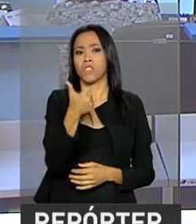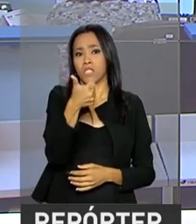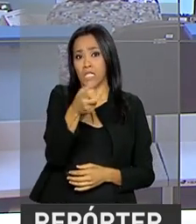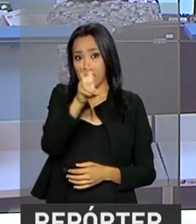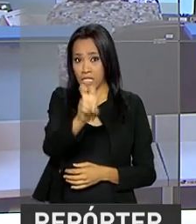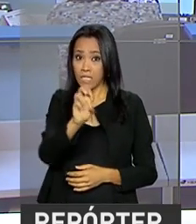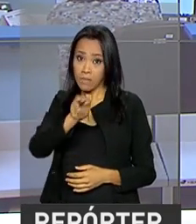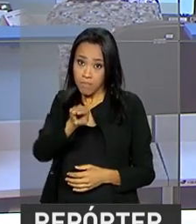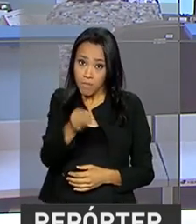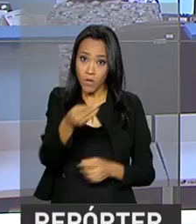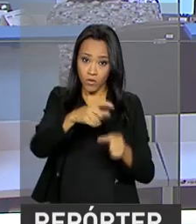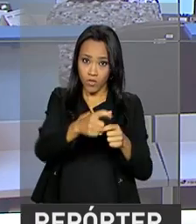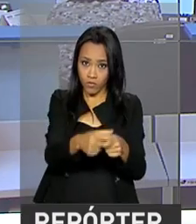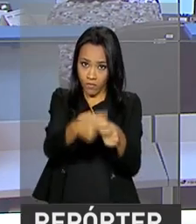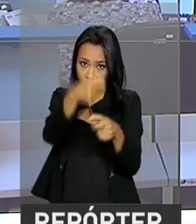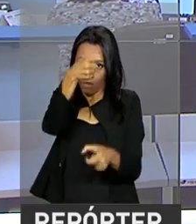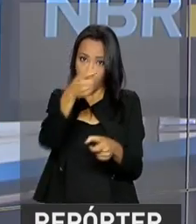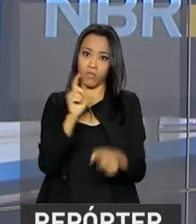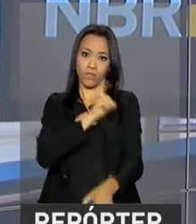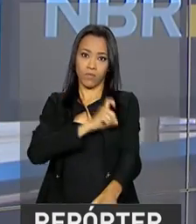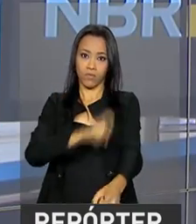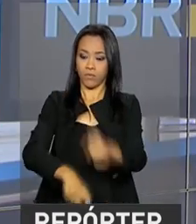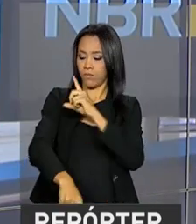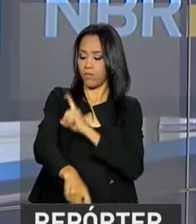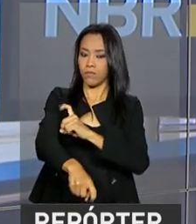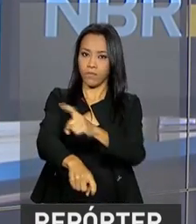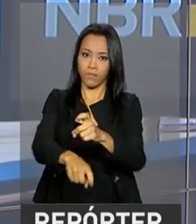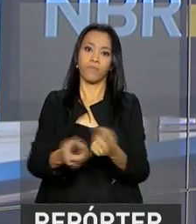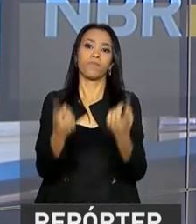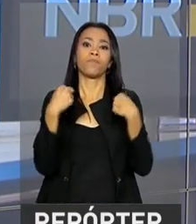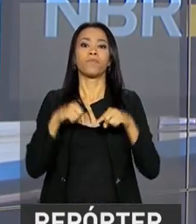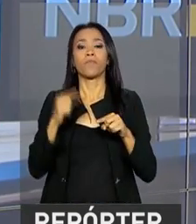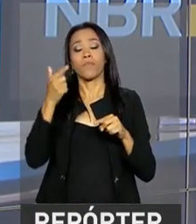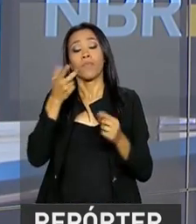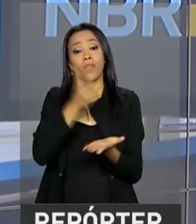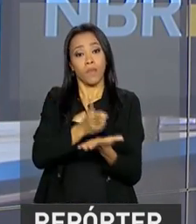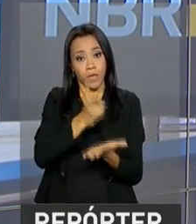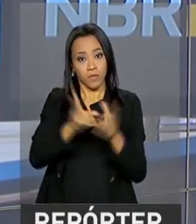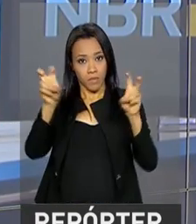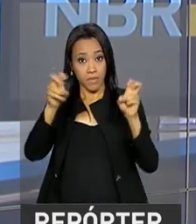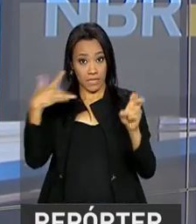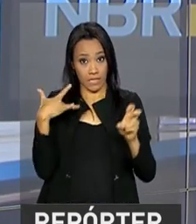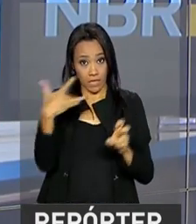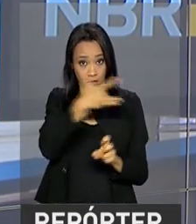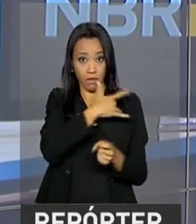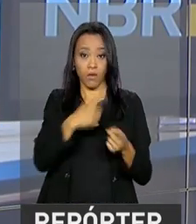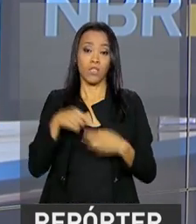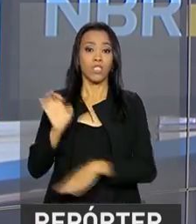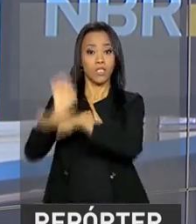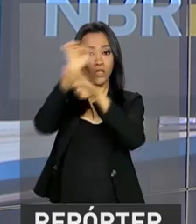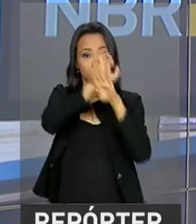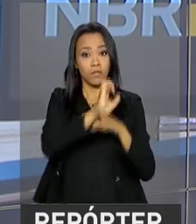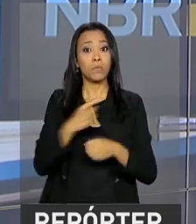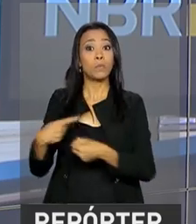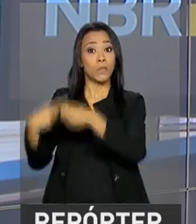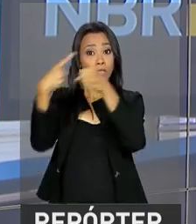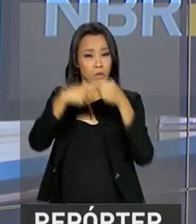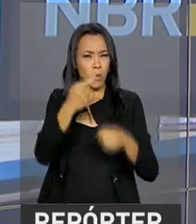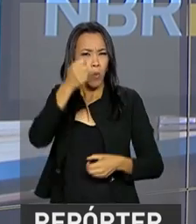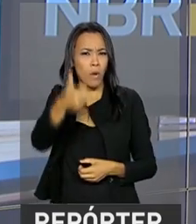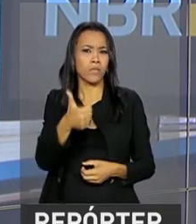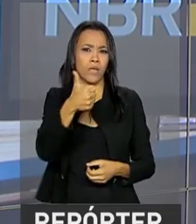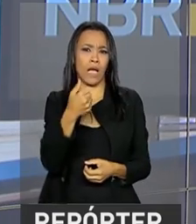frascos de repelentes e ainda falando em saúde estados e municípios vão receber quase 14